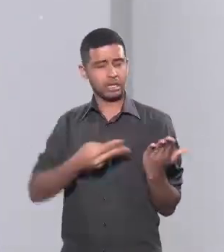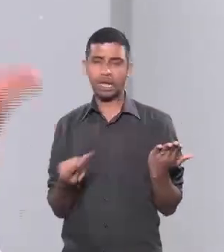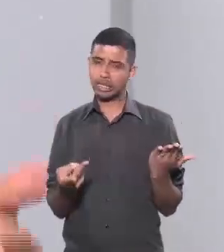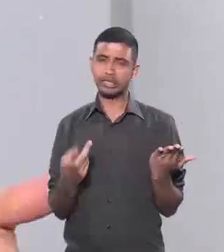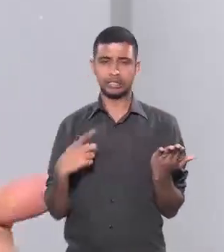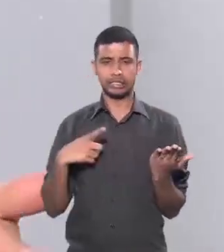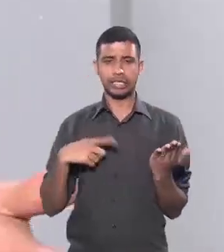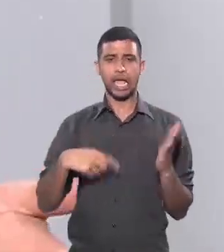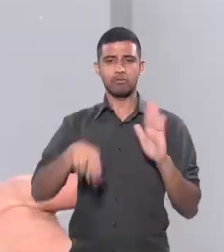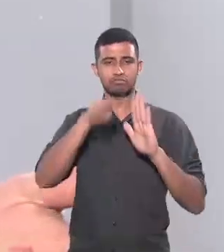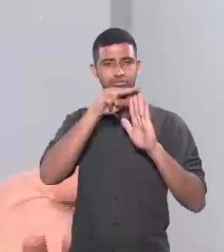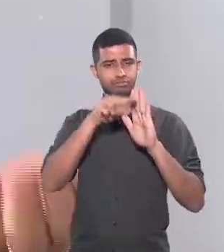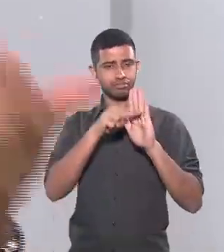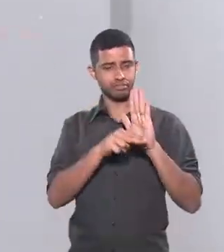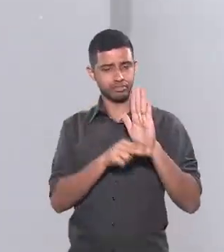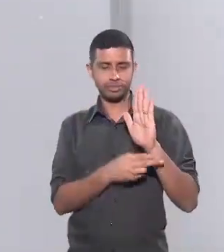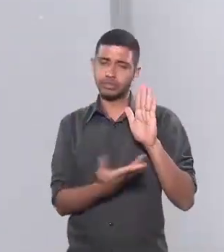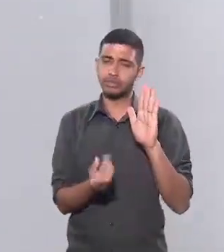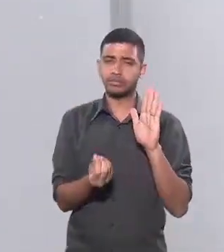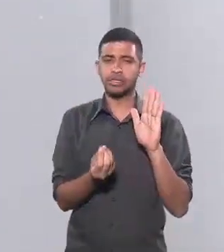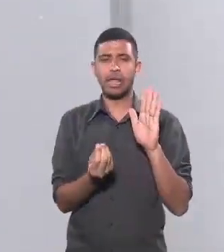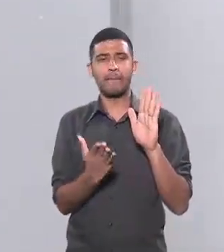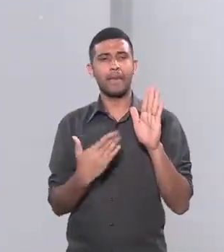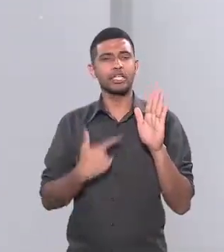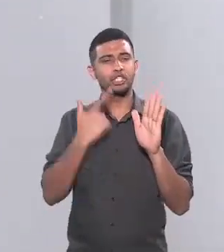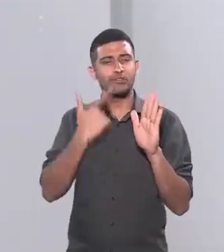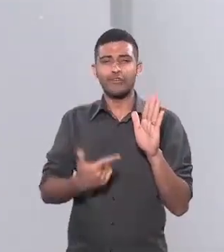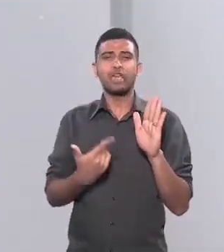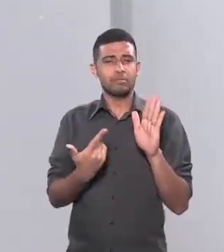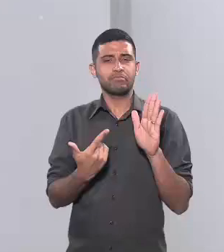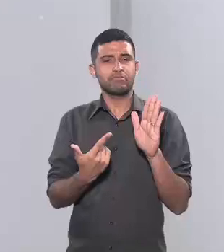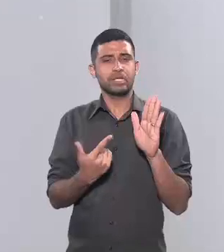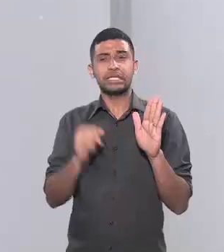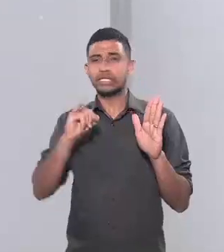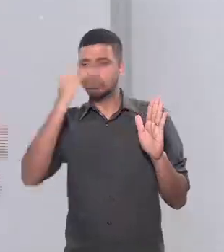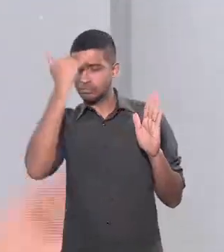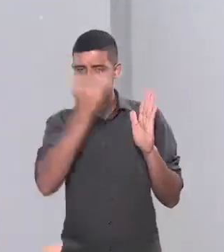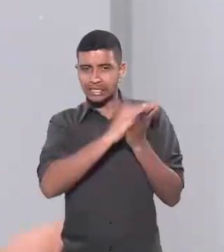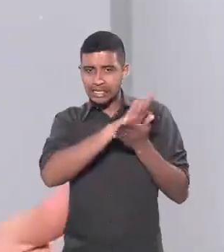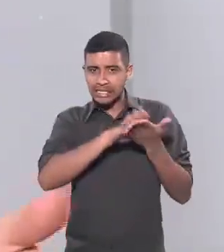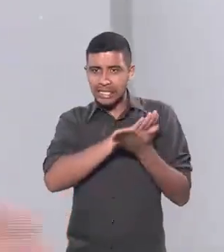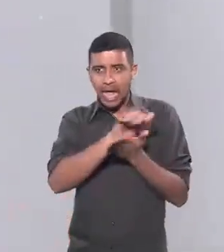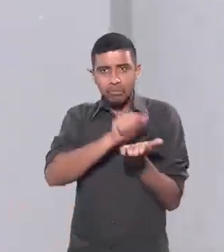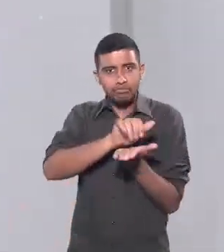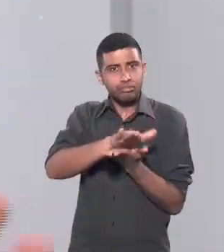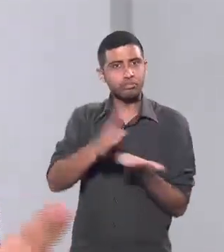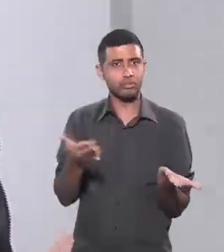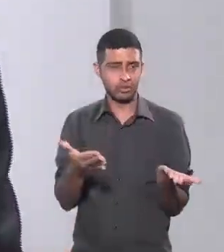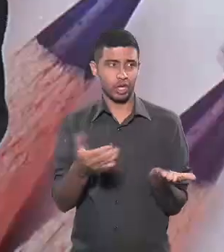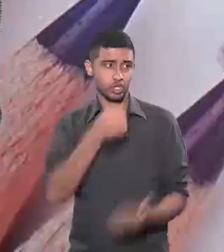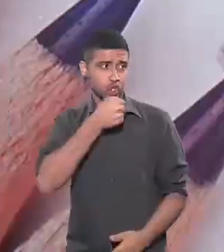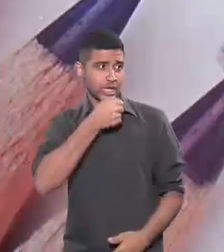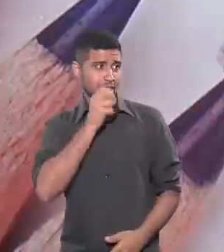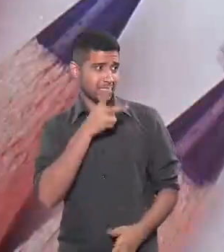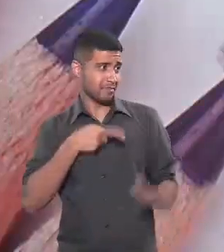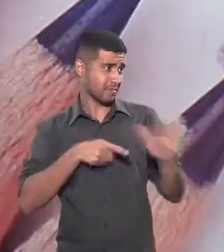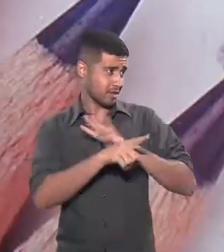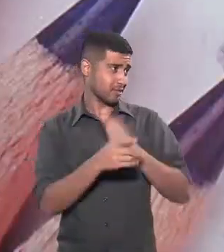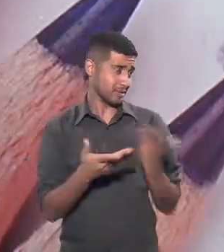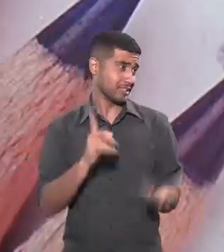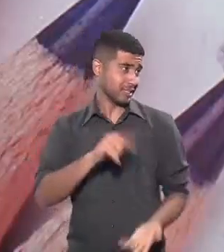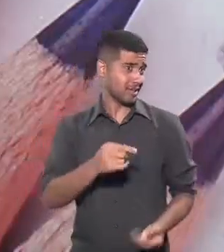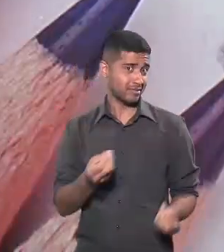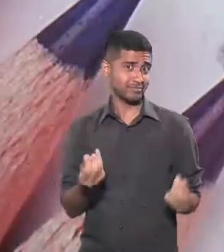na verdade, uma previsão normativa sem que haja uma consequência jurídica pelo descumprimento da norma. Então, a pergunta que o jornalista faz